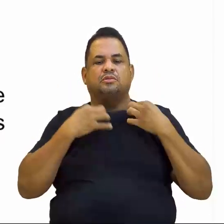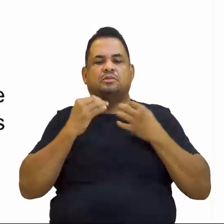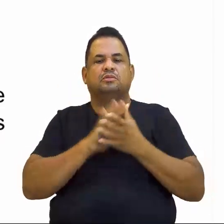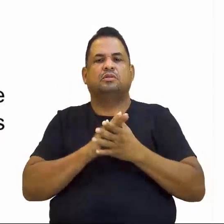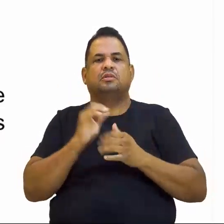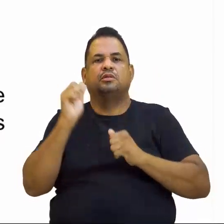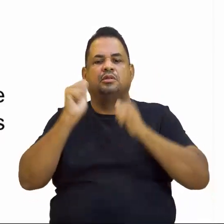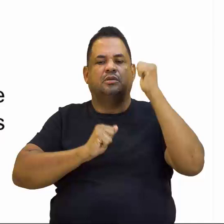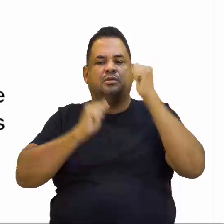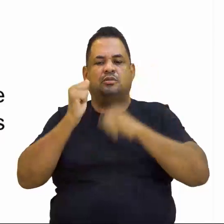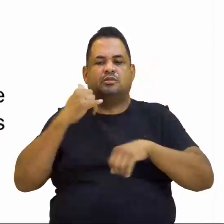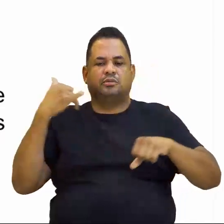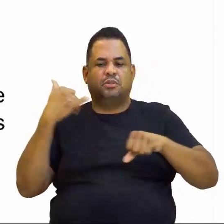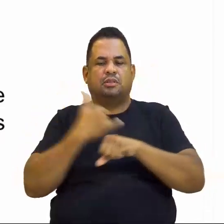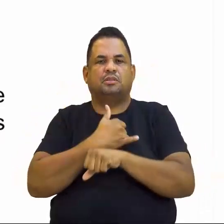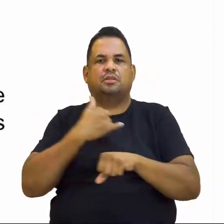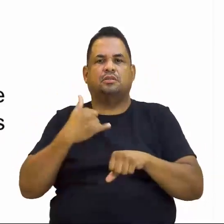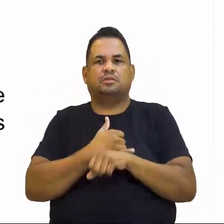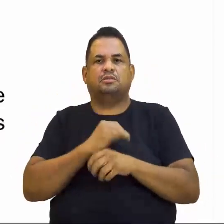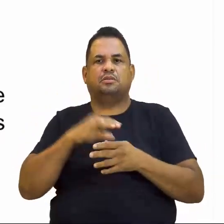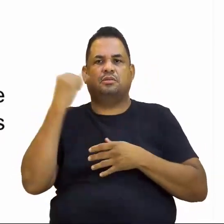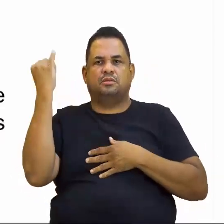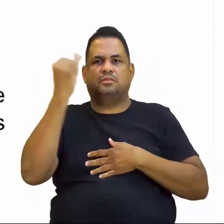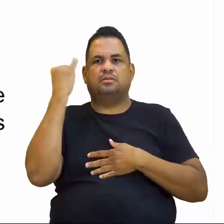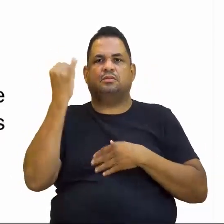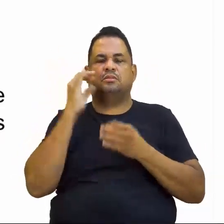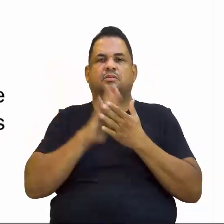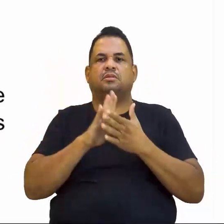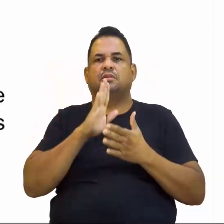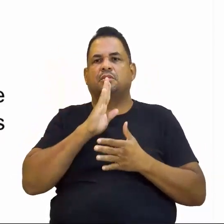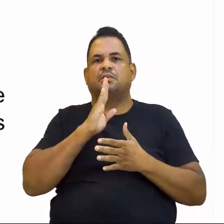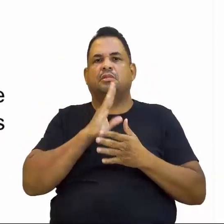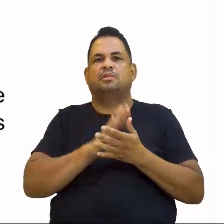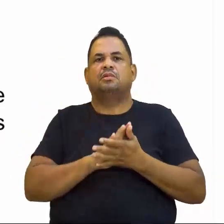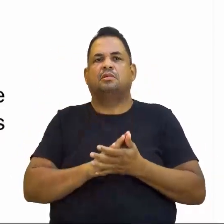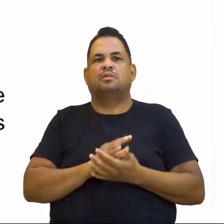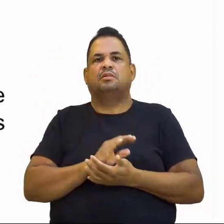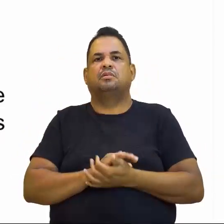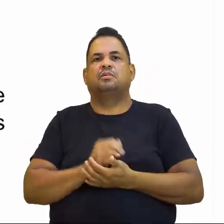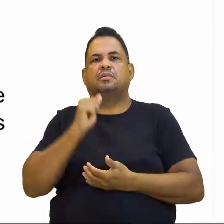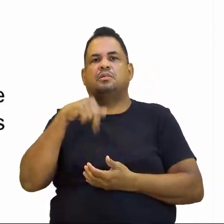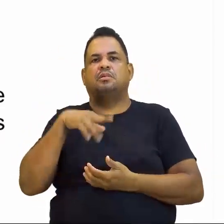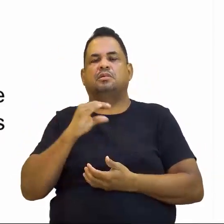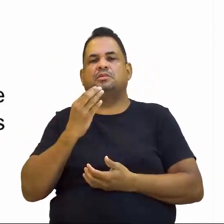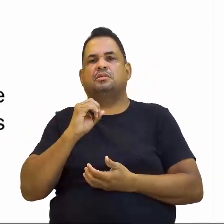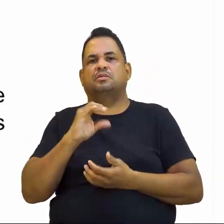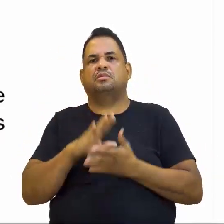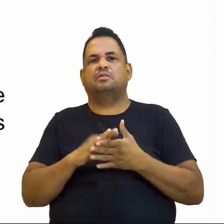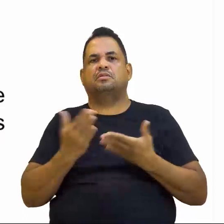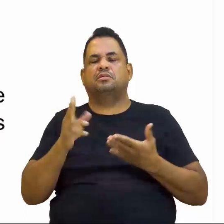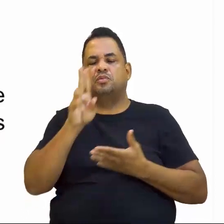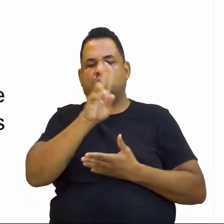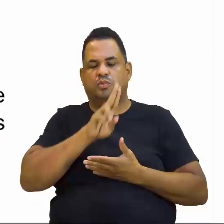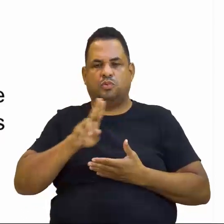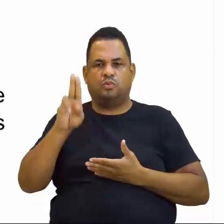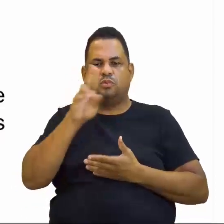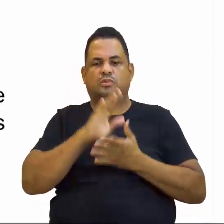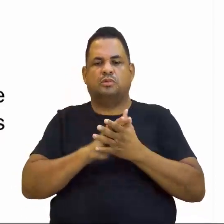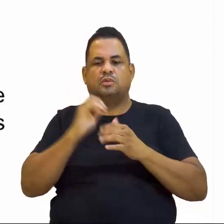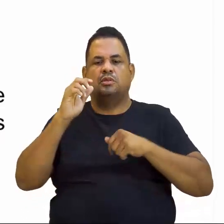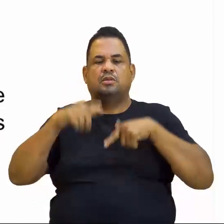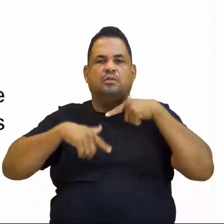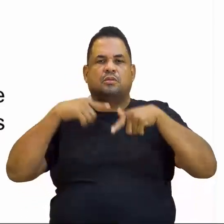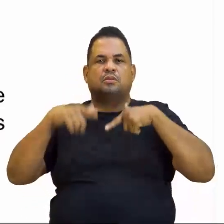Olha a importância desse sal, que é conhecido como carbonato de sódio. Esse uso dele aqui na produção